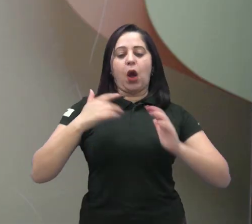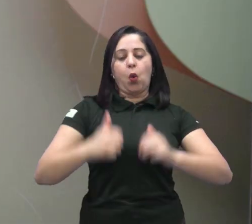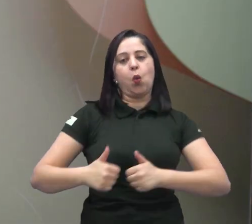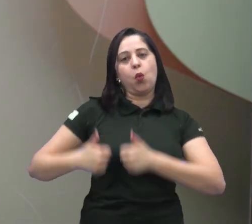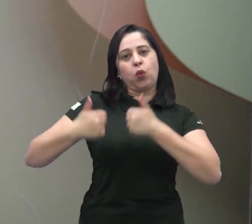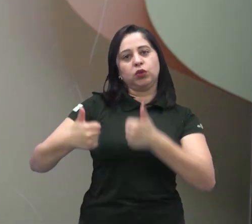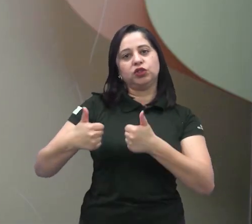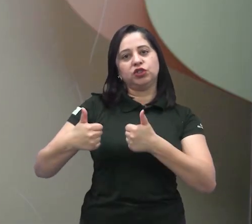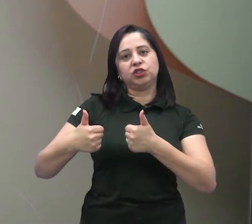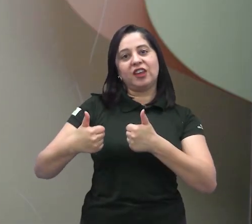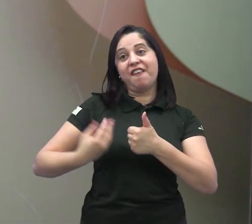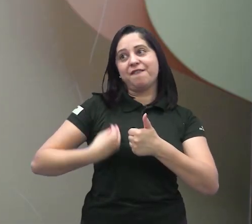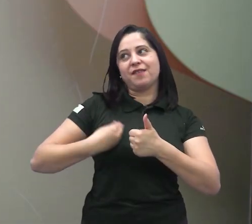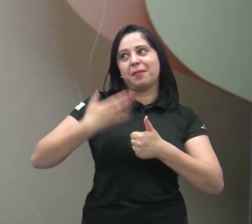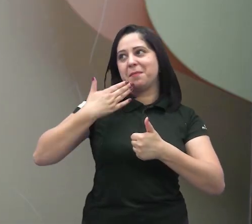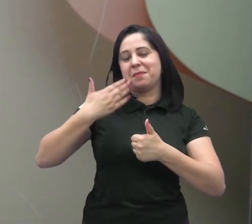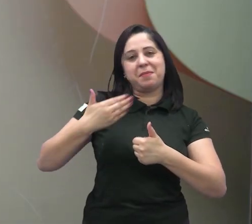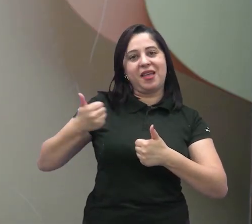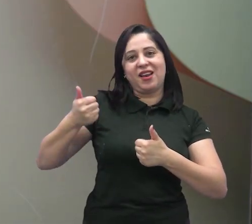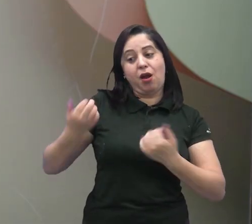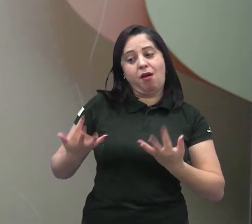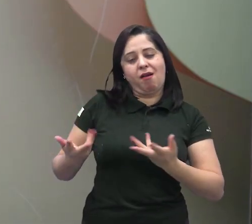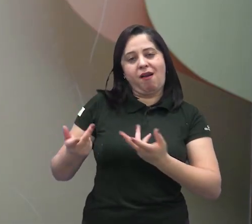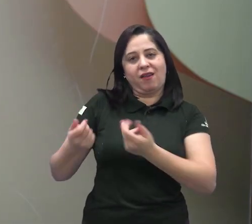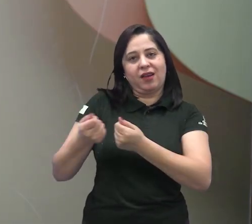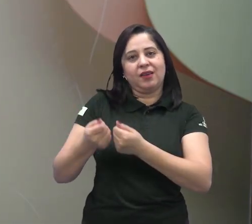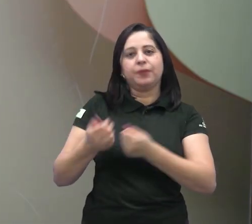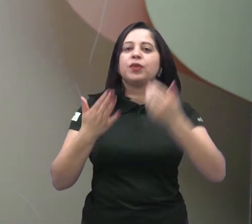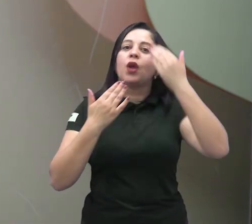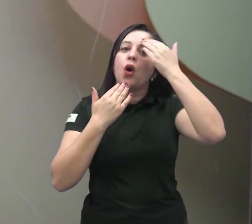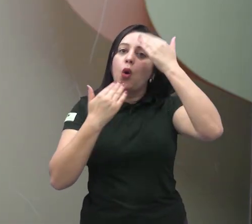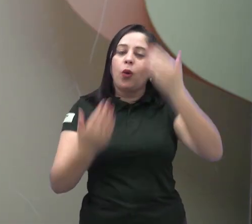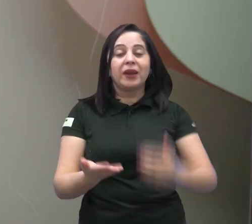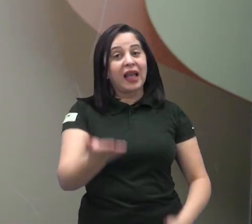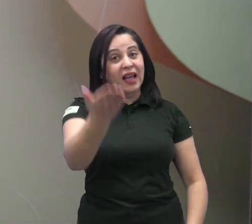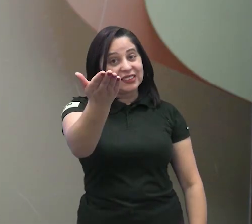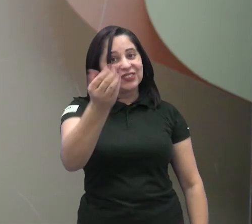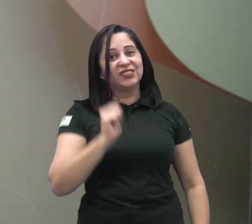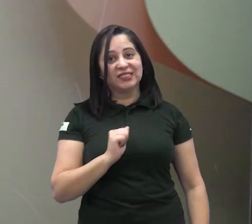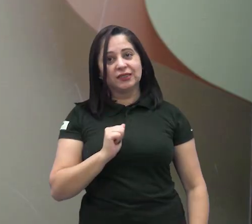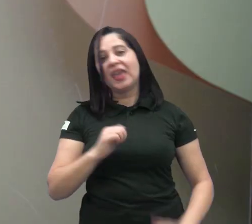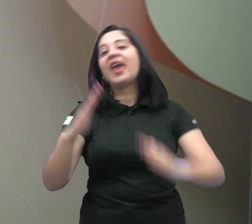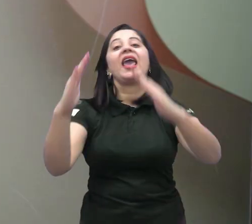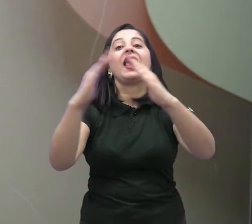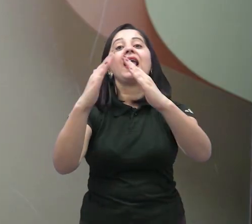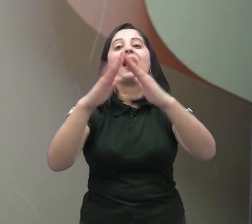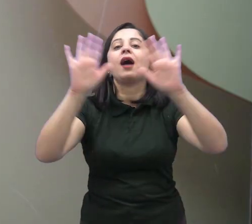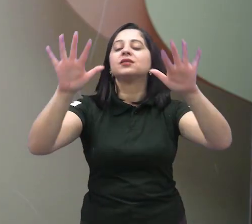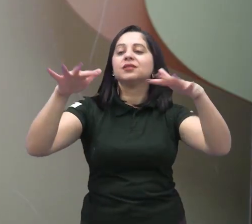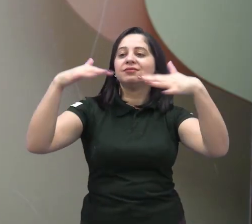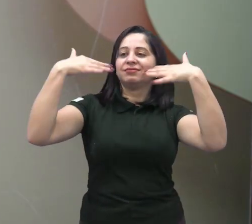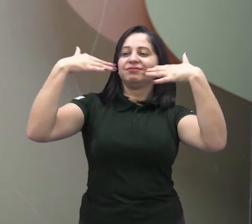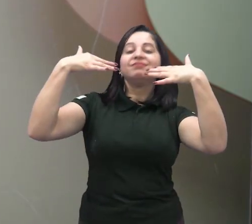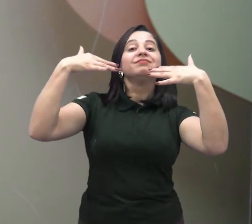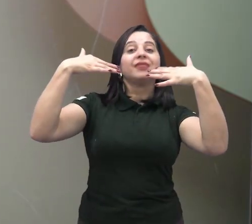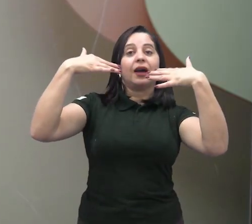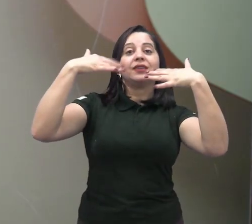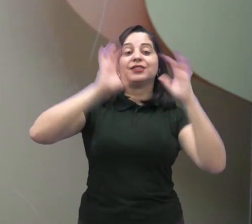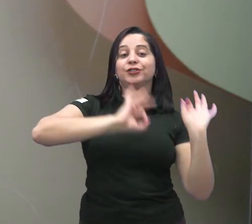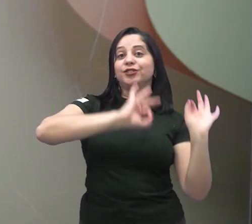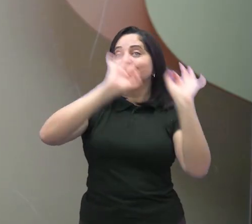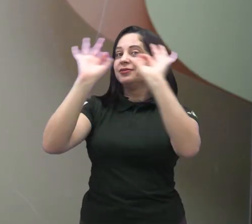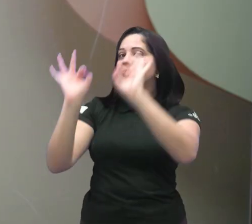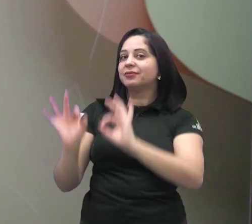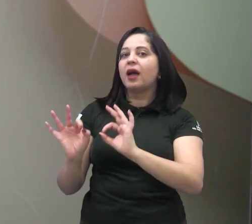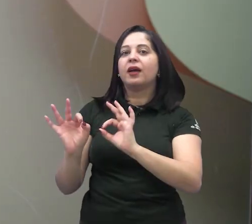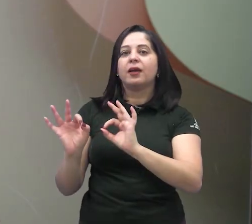na qualidade de vida. Muito obrigada também você que está em casa, né, que acompanhou a gente durante esse